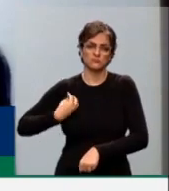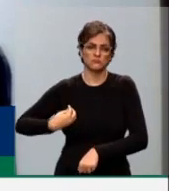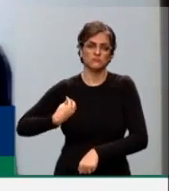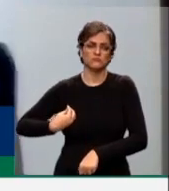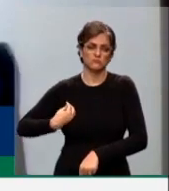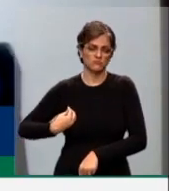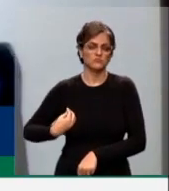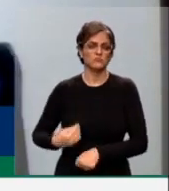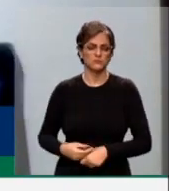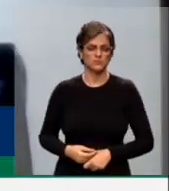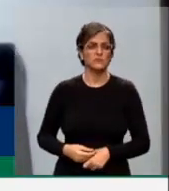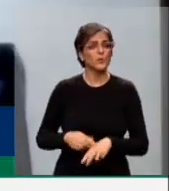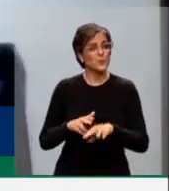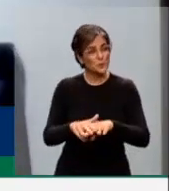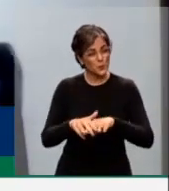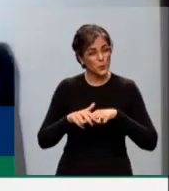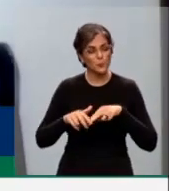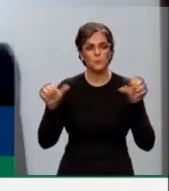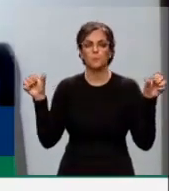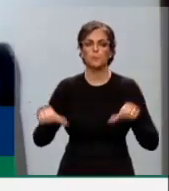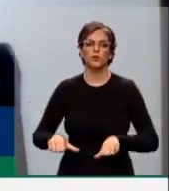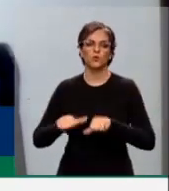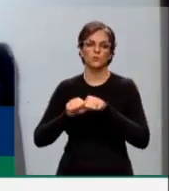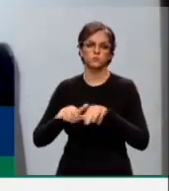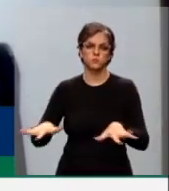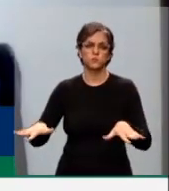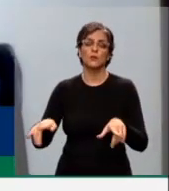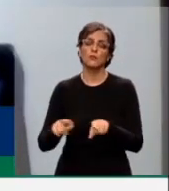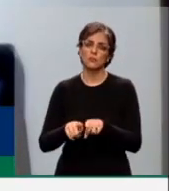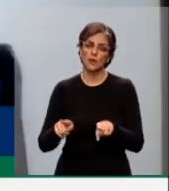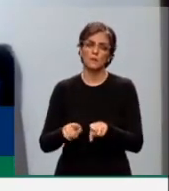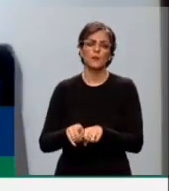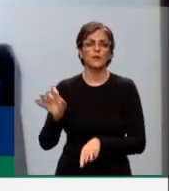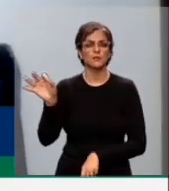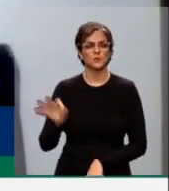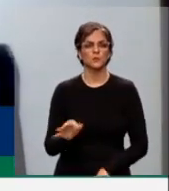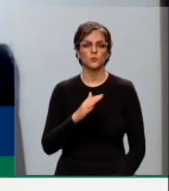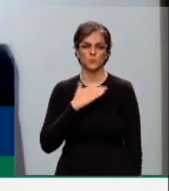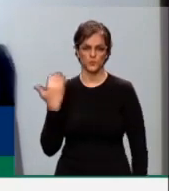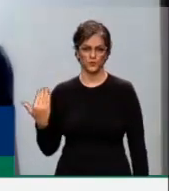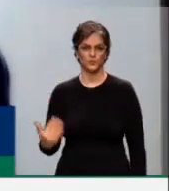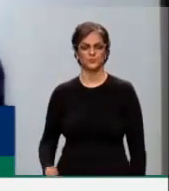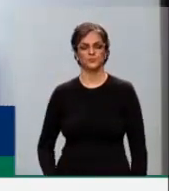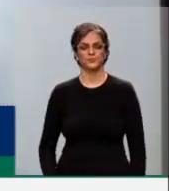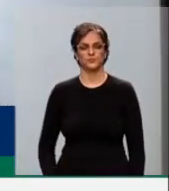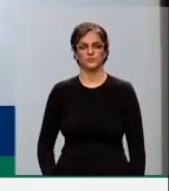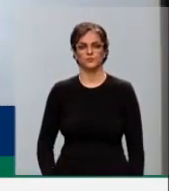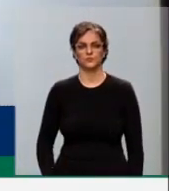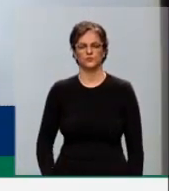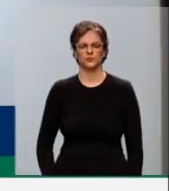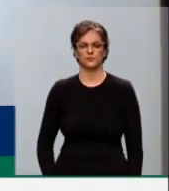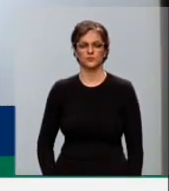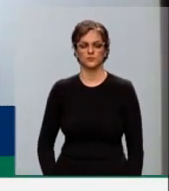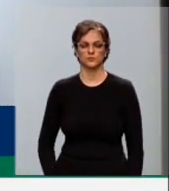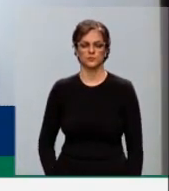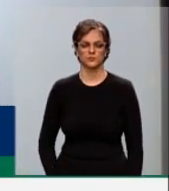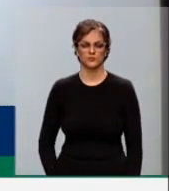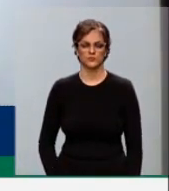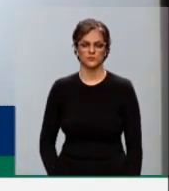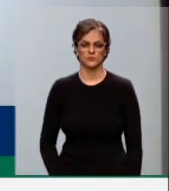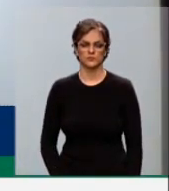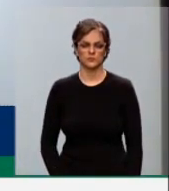na progressão da contaminação e da letalidade pelo vírus, né? Então, só